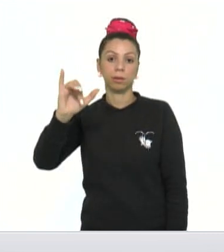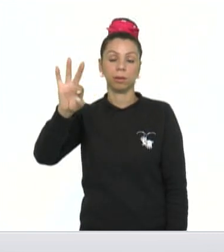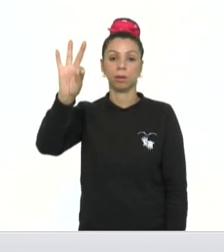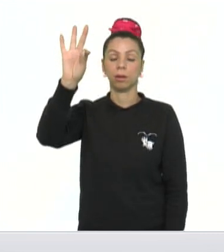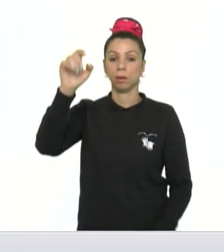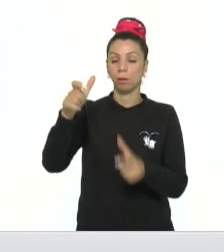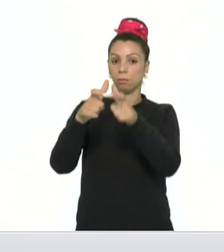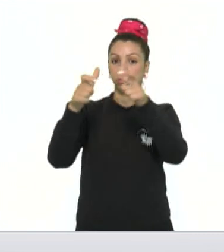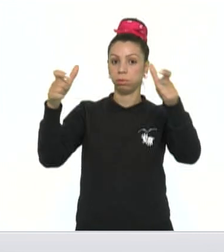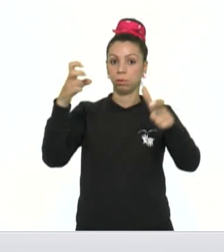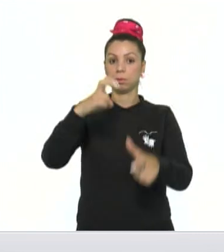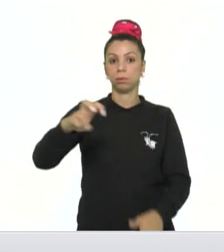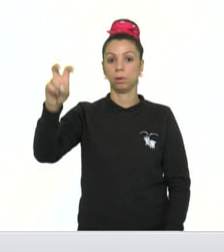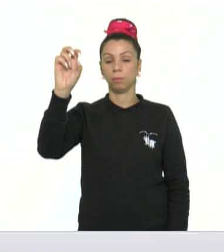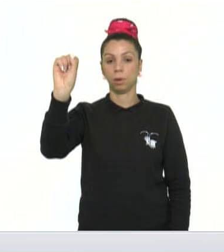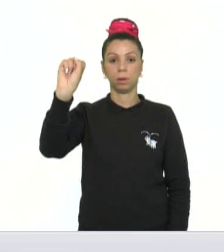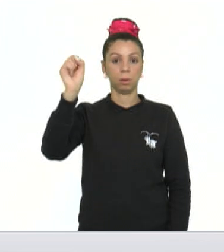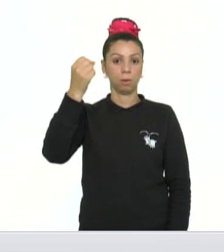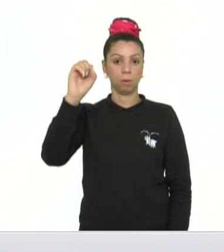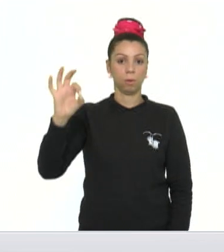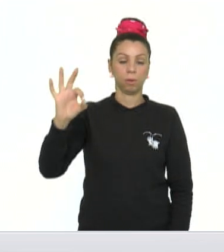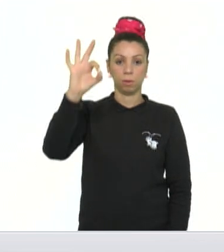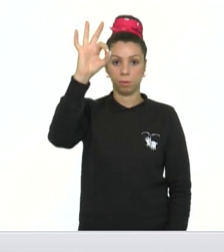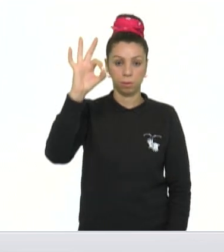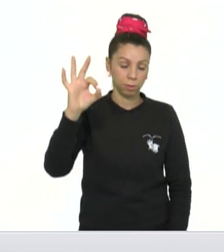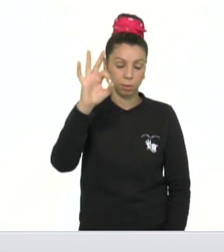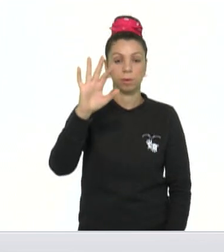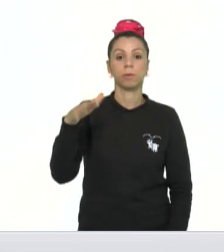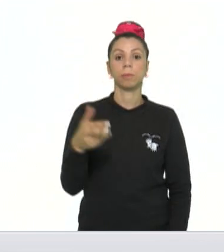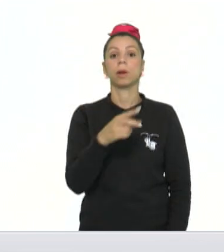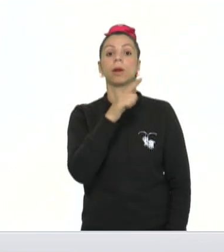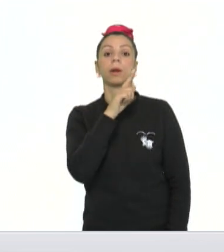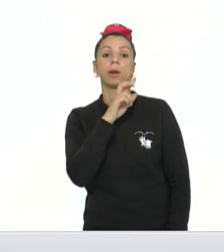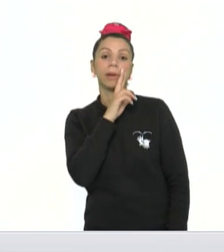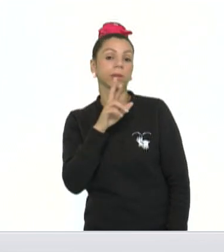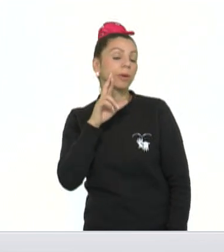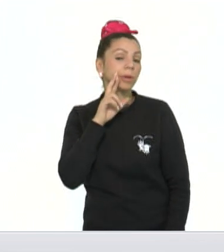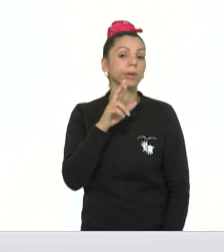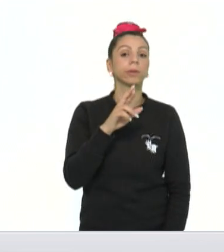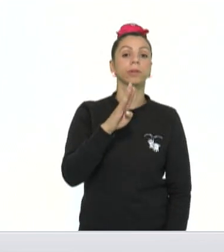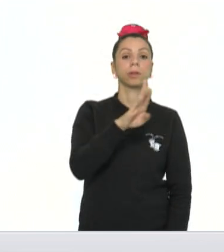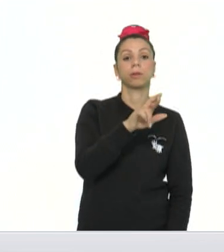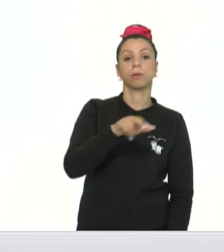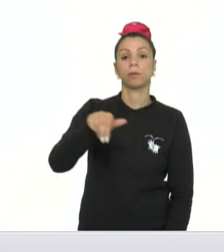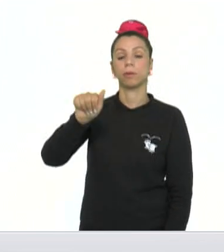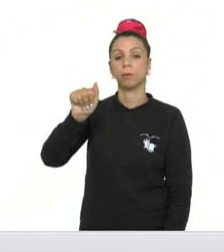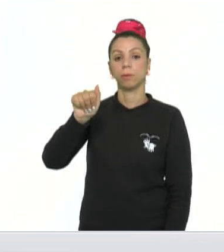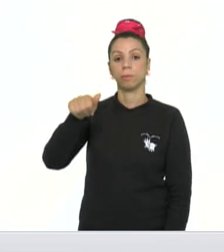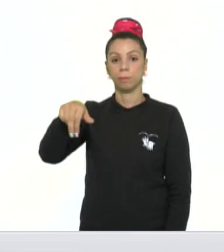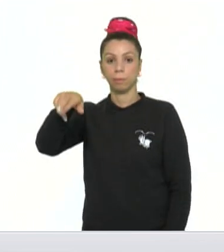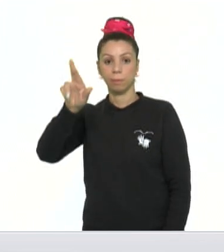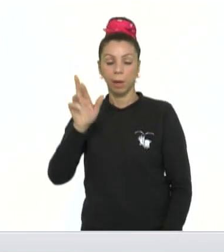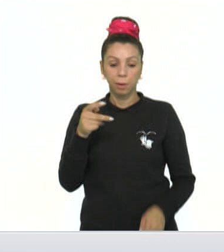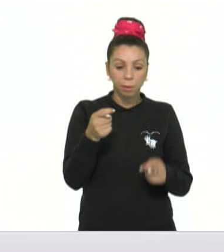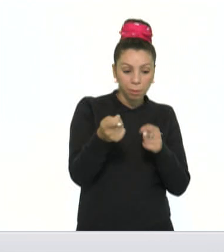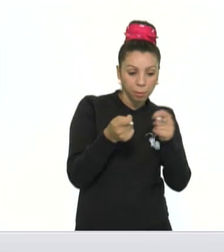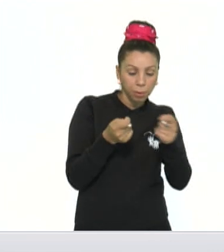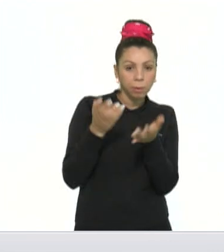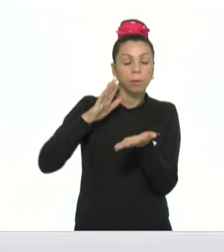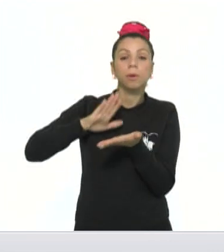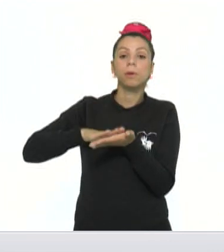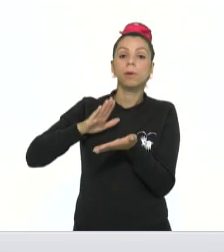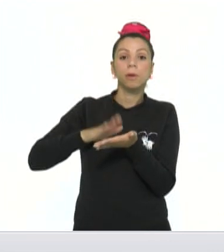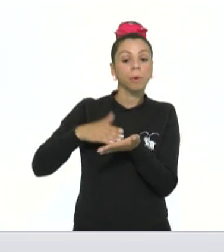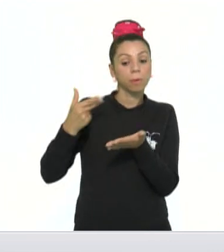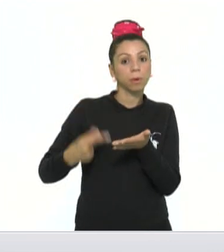58,92% para cerca de 200 bares e restaurantes que fazem parte do Controle na Mão em